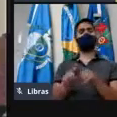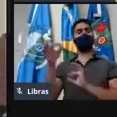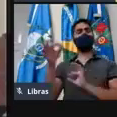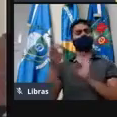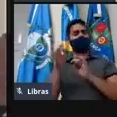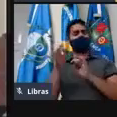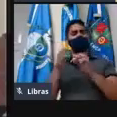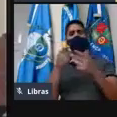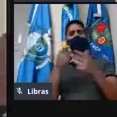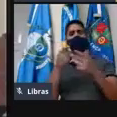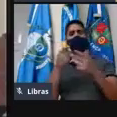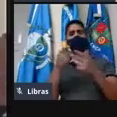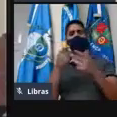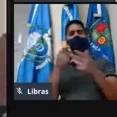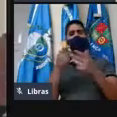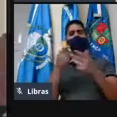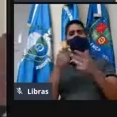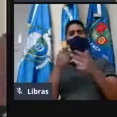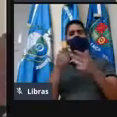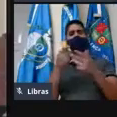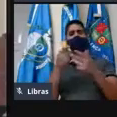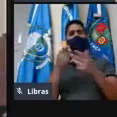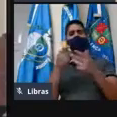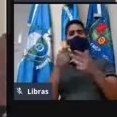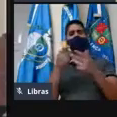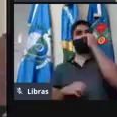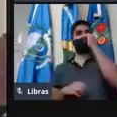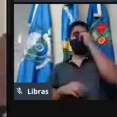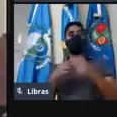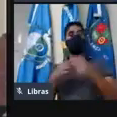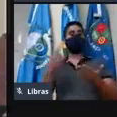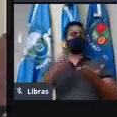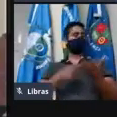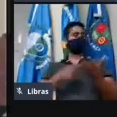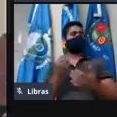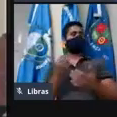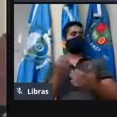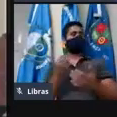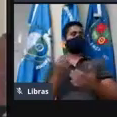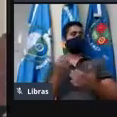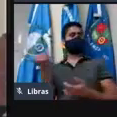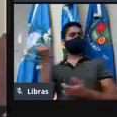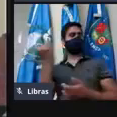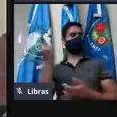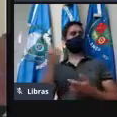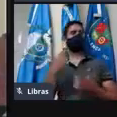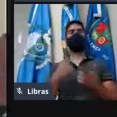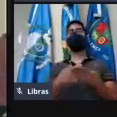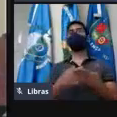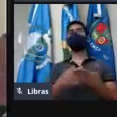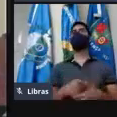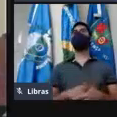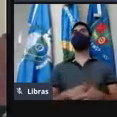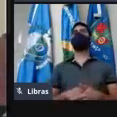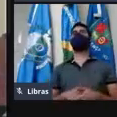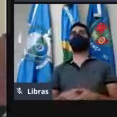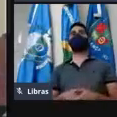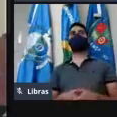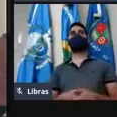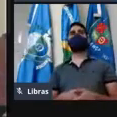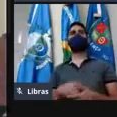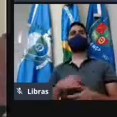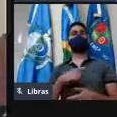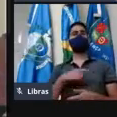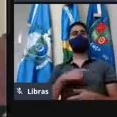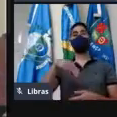democrático essa decisão. E é uma decisão muito importante, porque nesse marco regulatório,